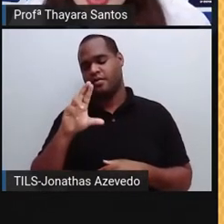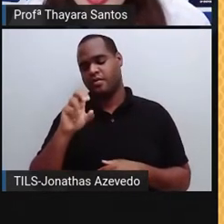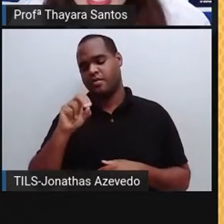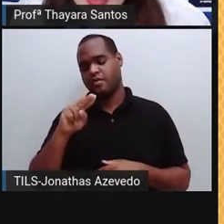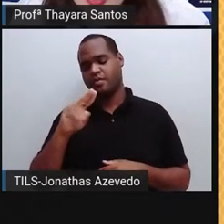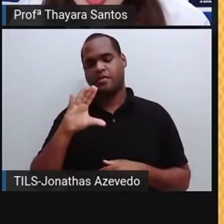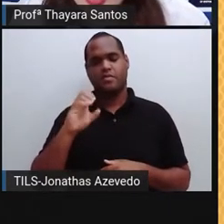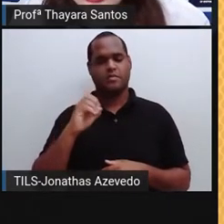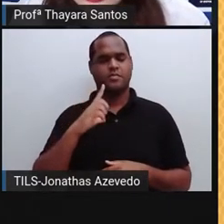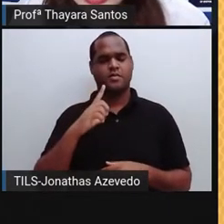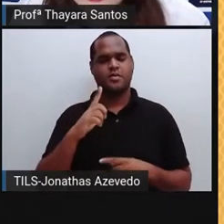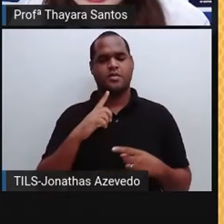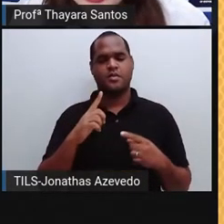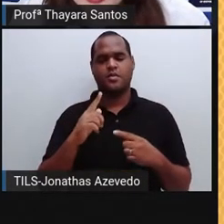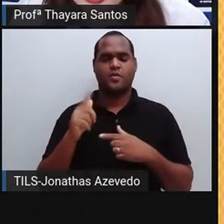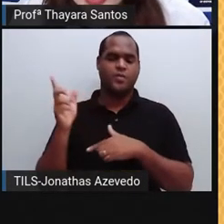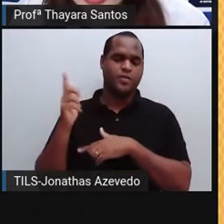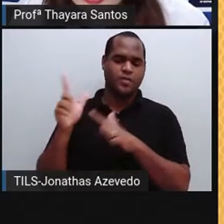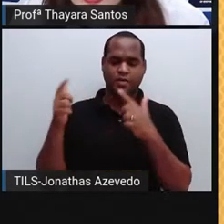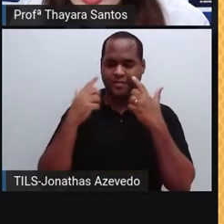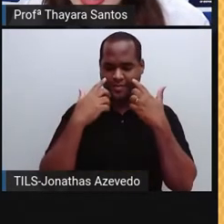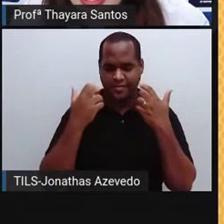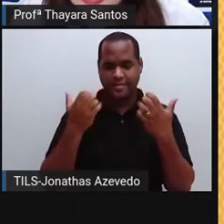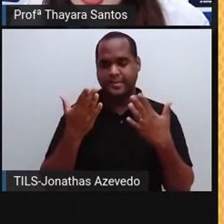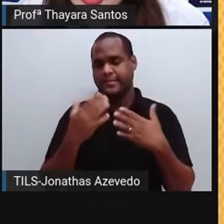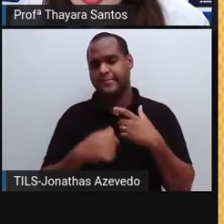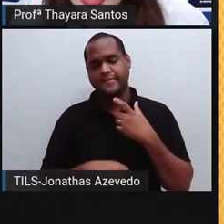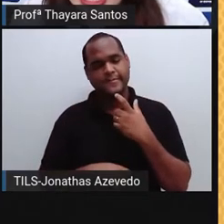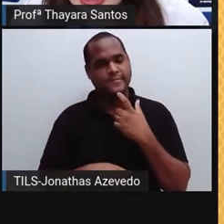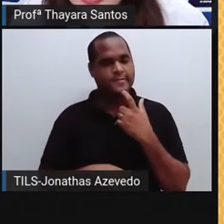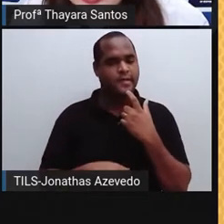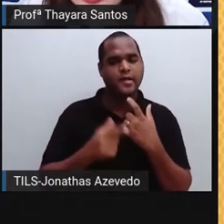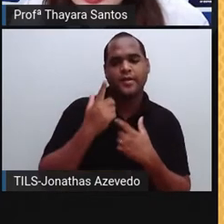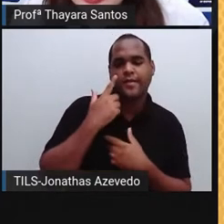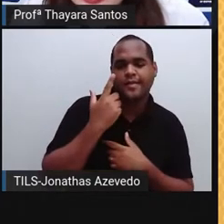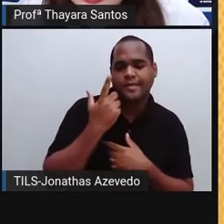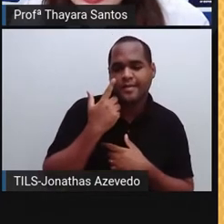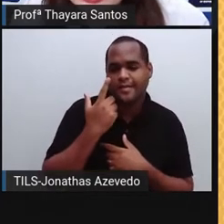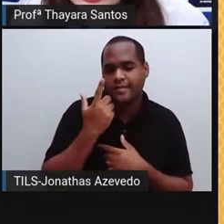deixa eu procurar outro elemento químico aqui, vamos lá, deixa eu ver.